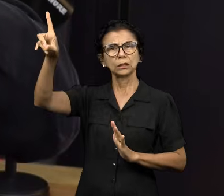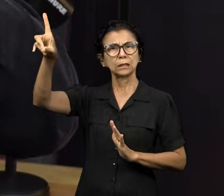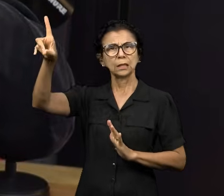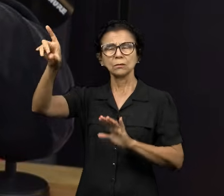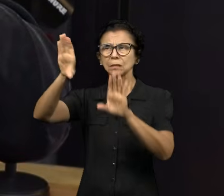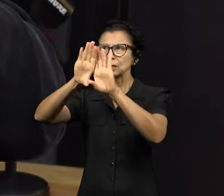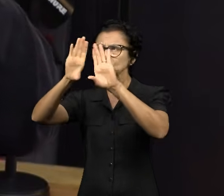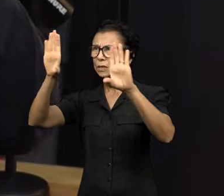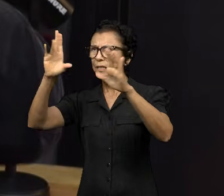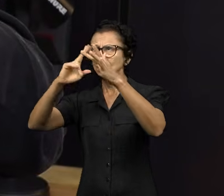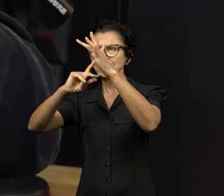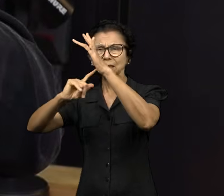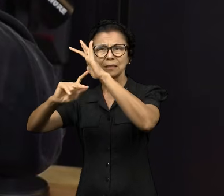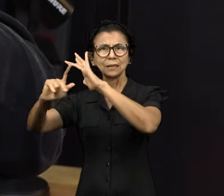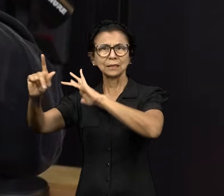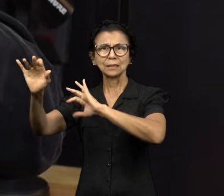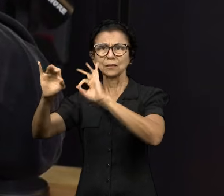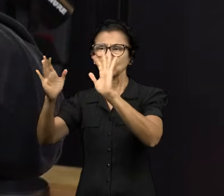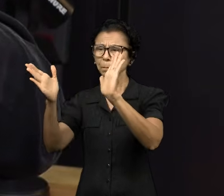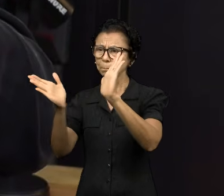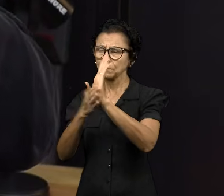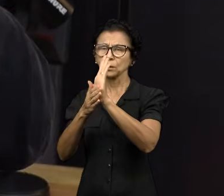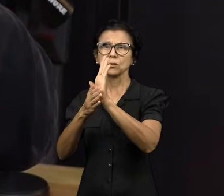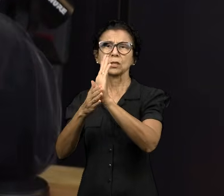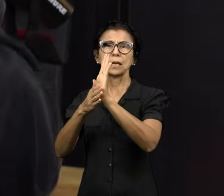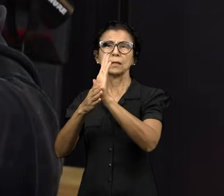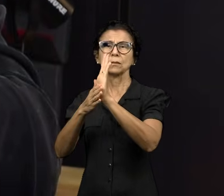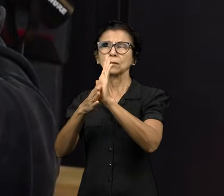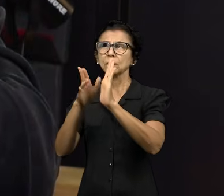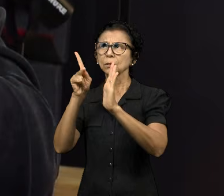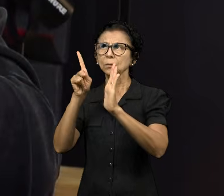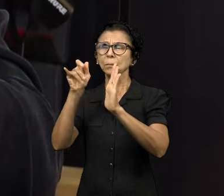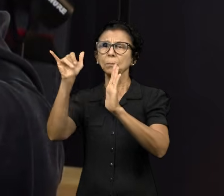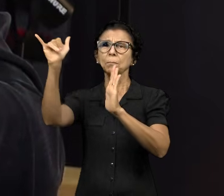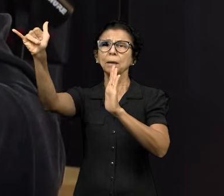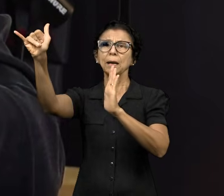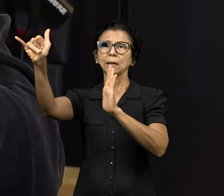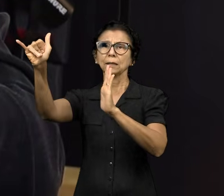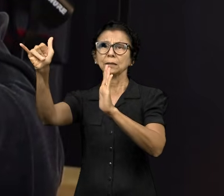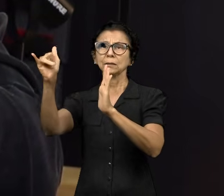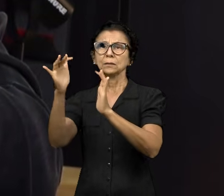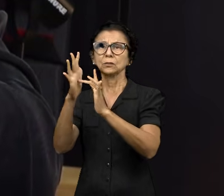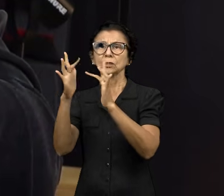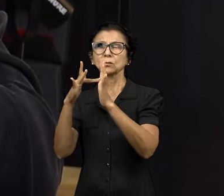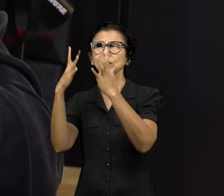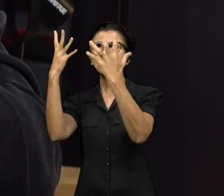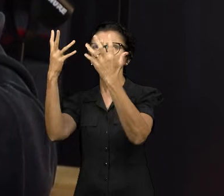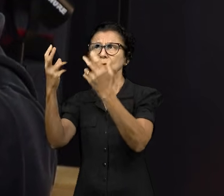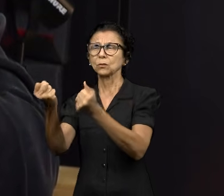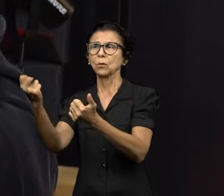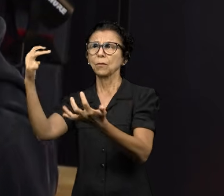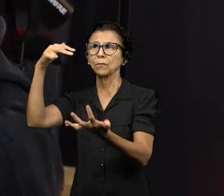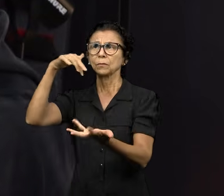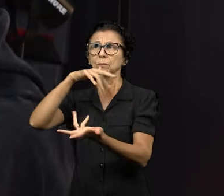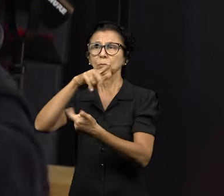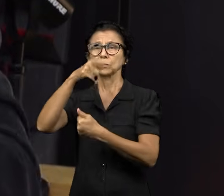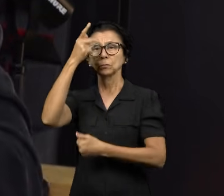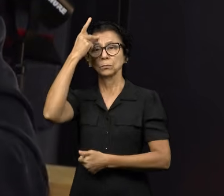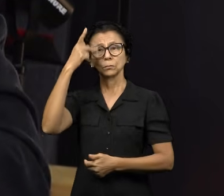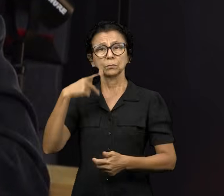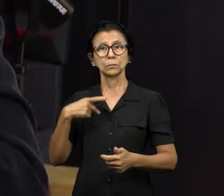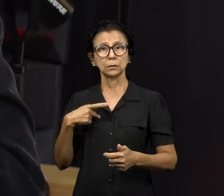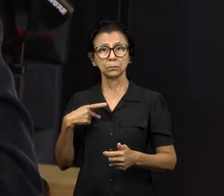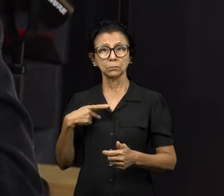foi selado na eternidade, definido na eternidade, um projeto do Pai, e Jesus foi enviado para dar salvação ao